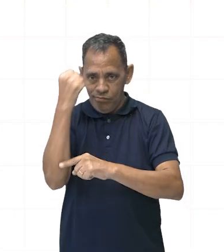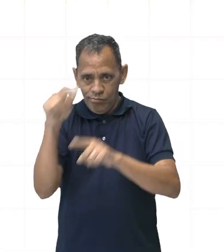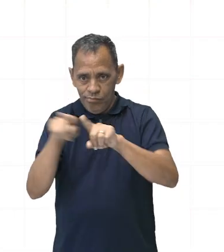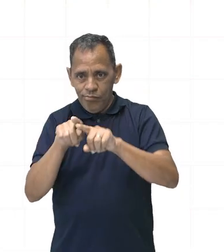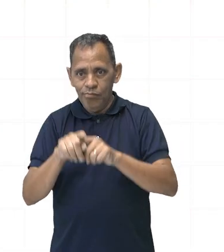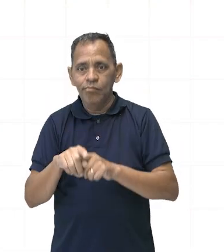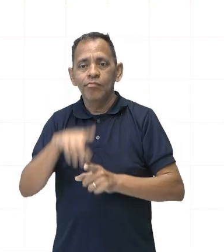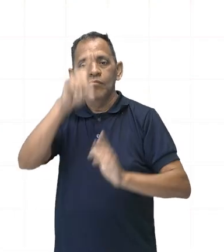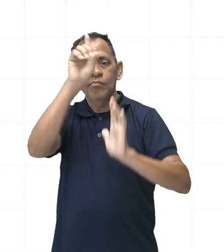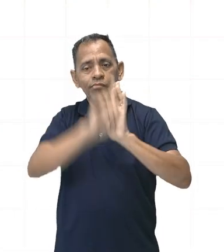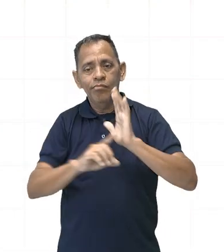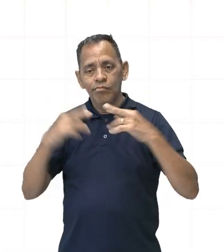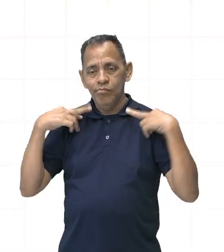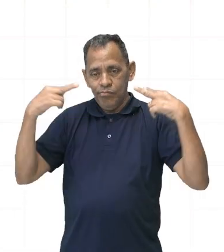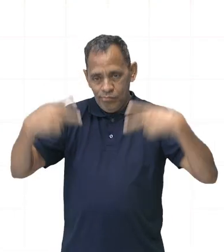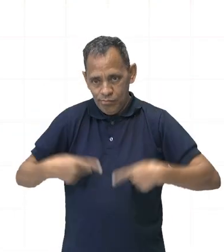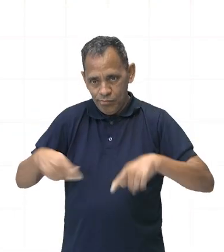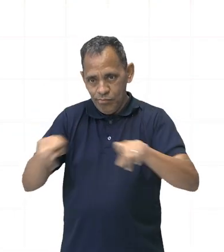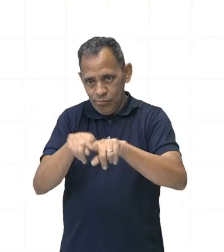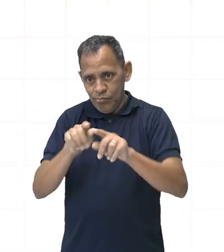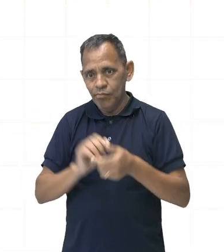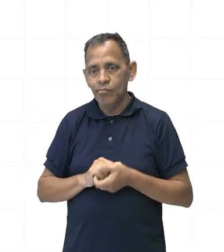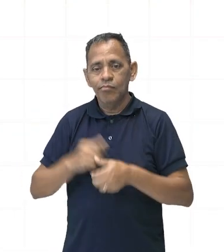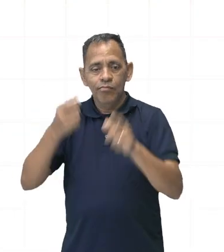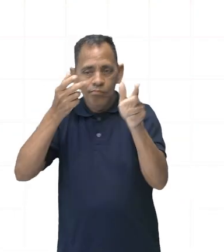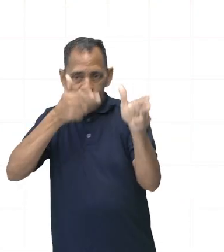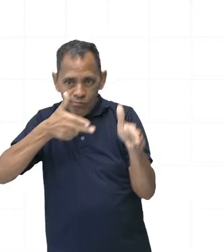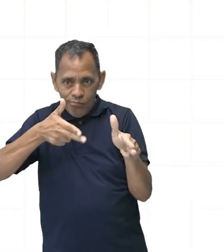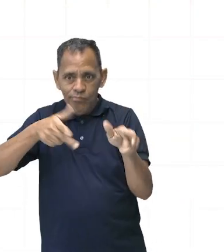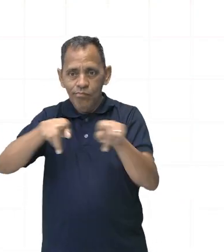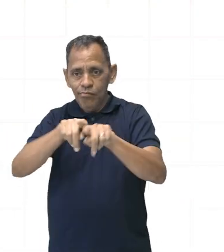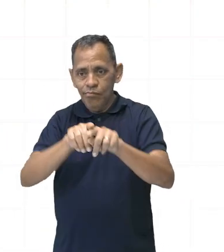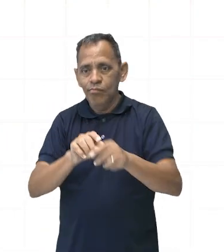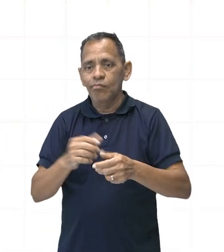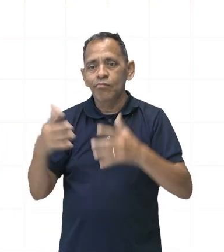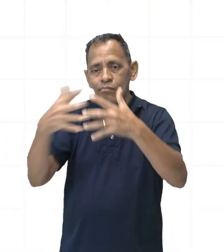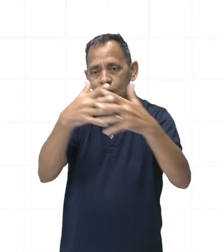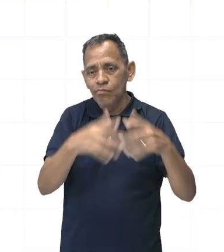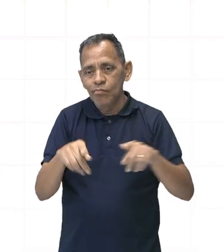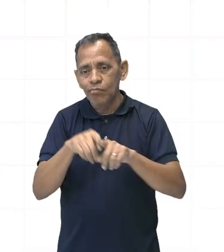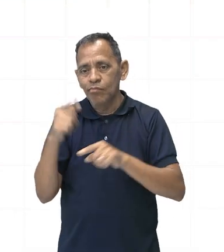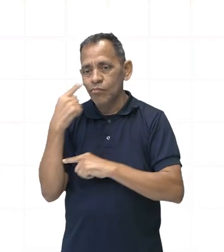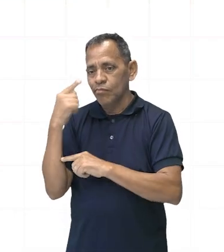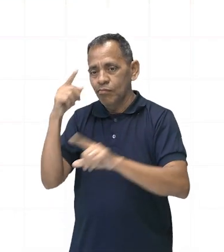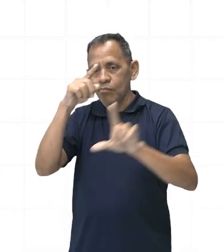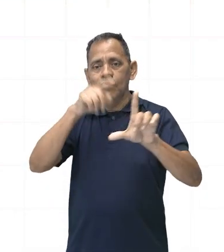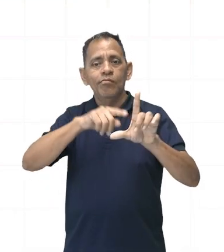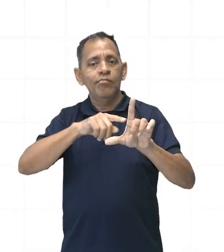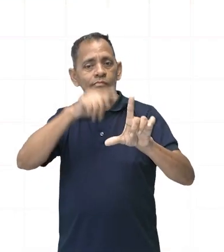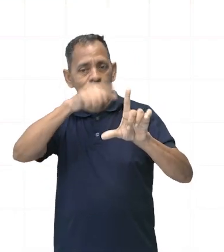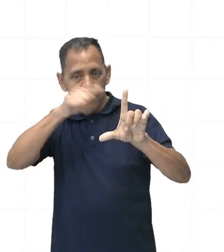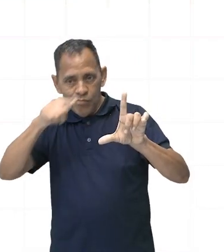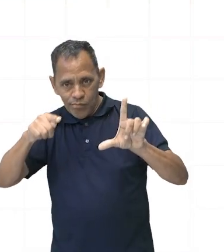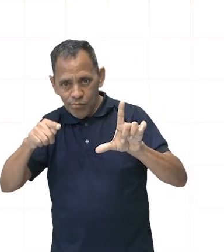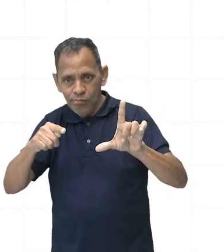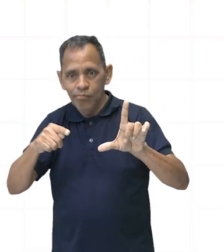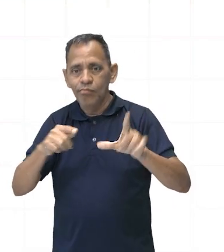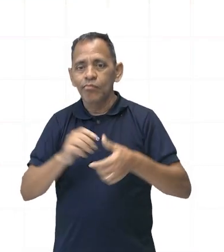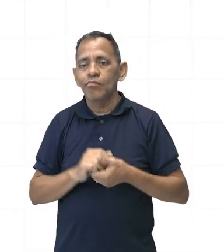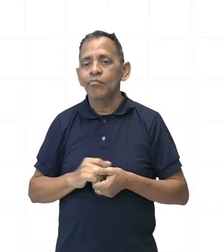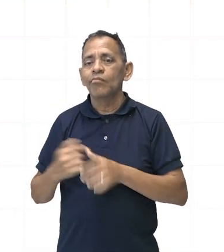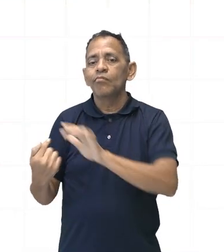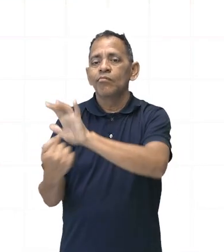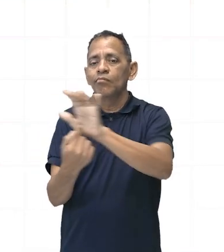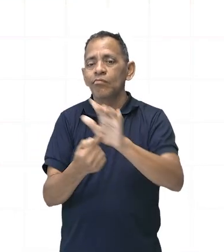como em meio a conflitos armados. Nós vamos ver um gráfico agora em que mostra para a gente aí a situação